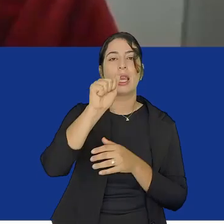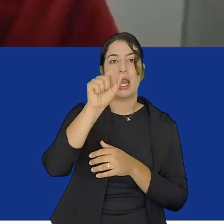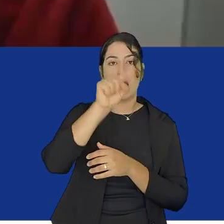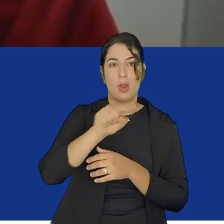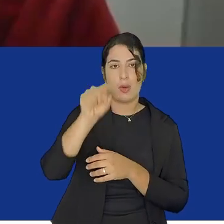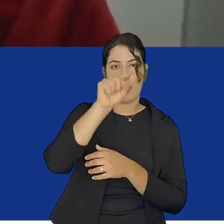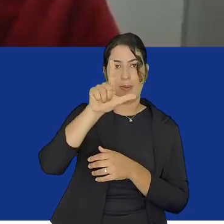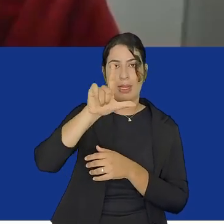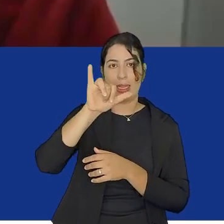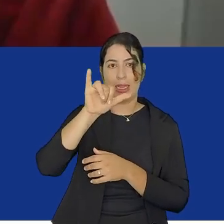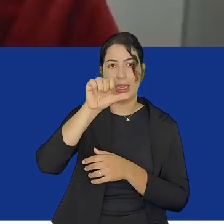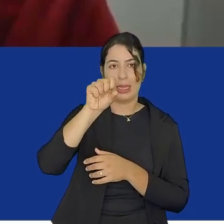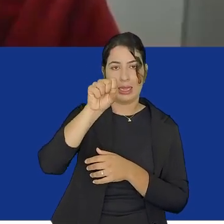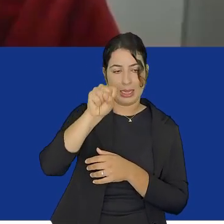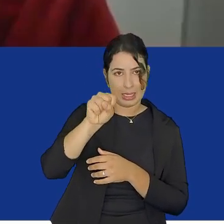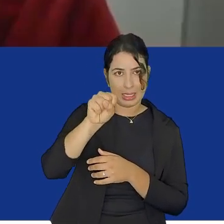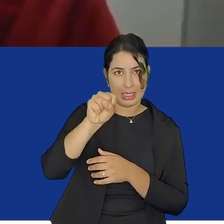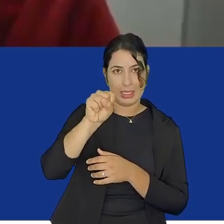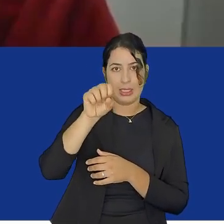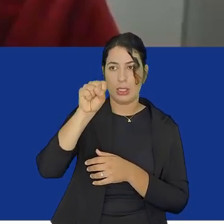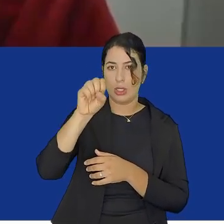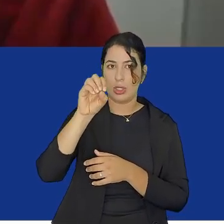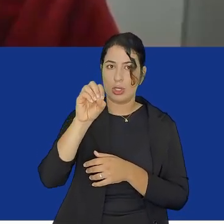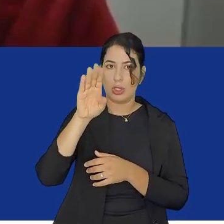é @lissoboll,